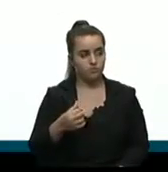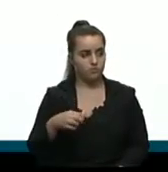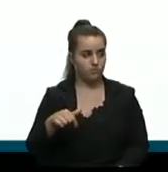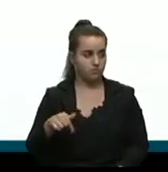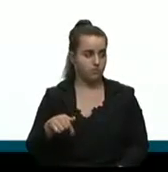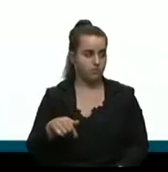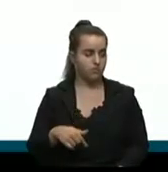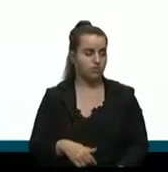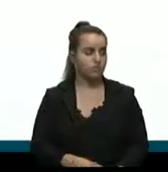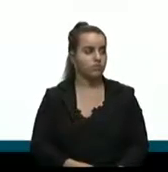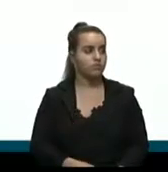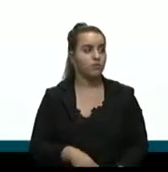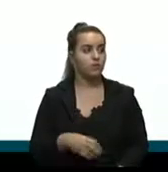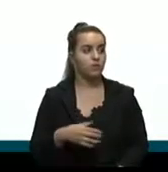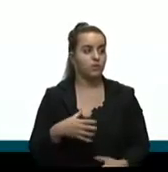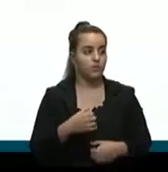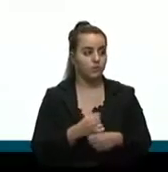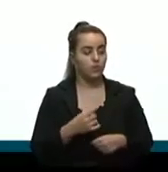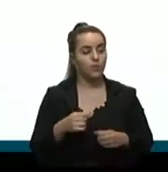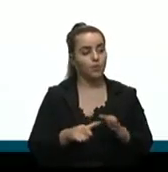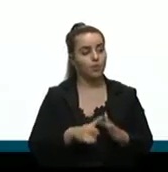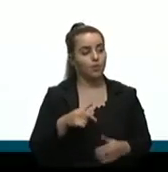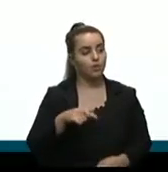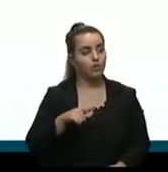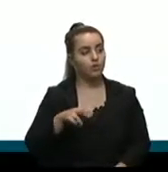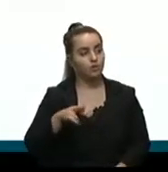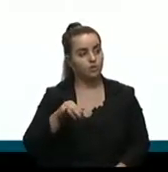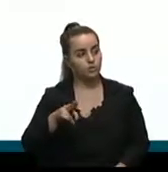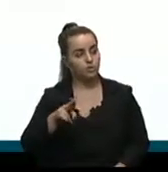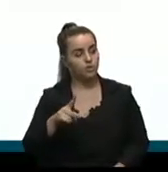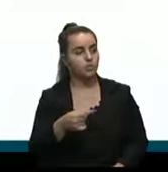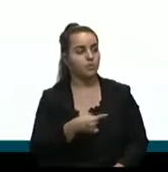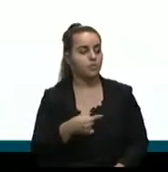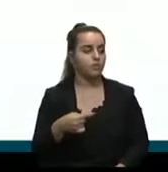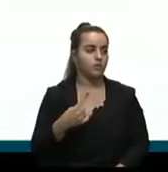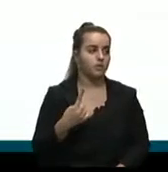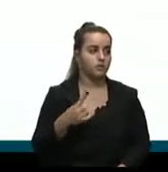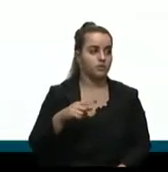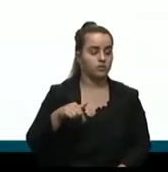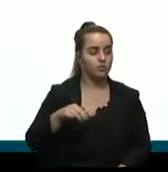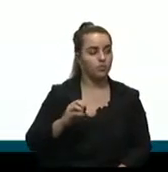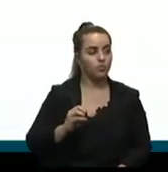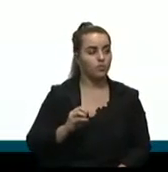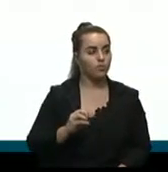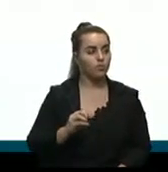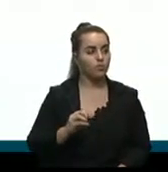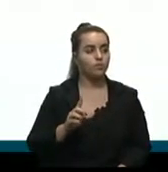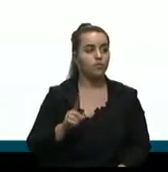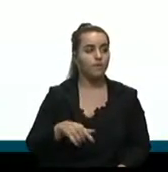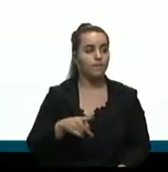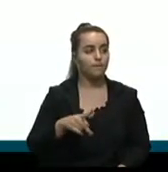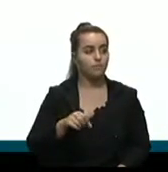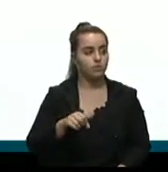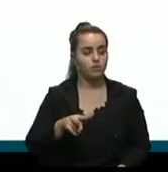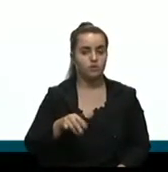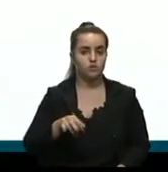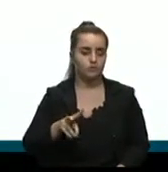3,67. Uma equação do primeiro grau, menos 170, vamos passar para o lado direito, positivo.